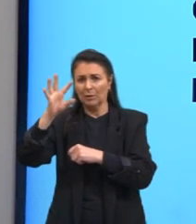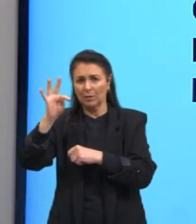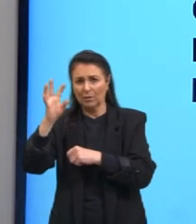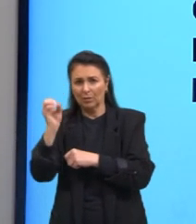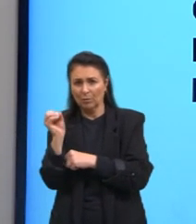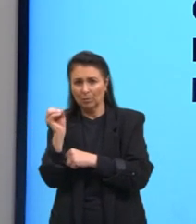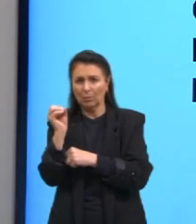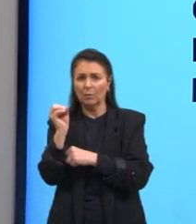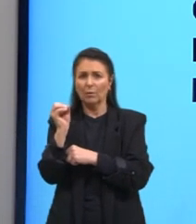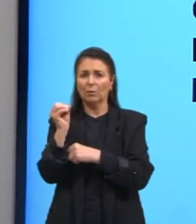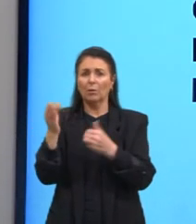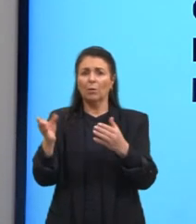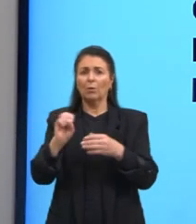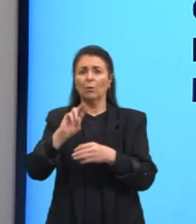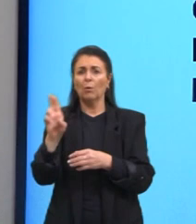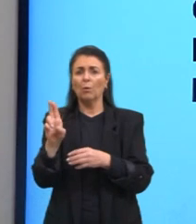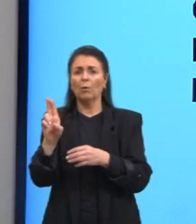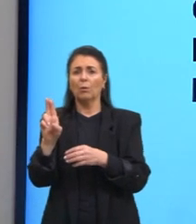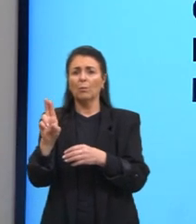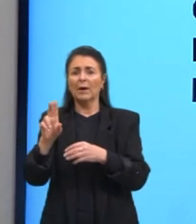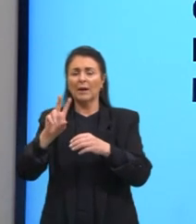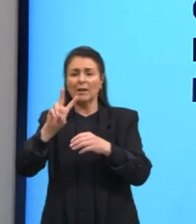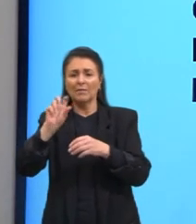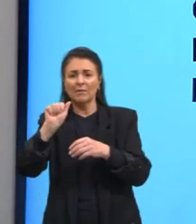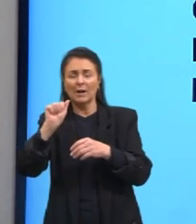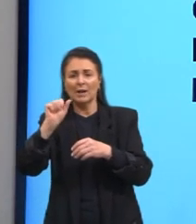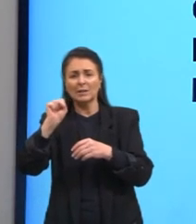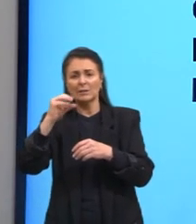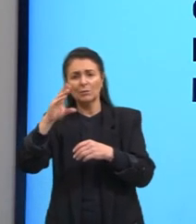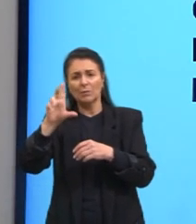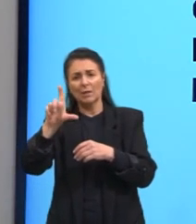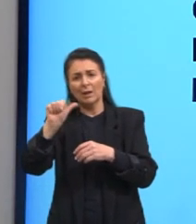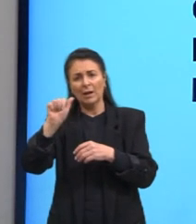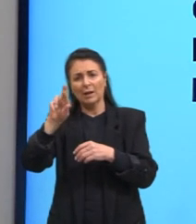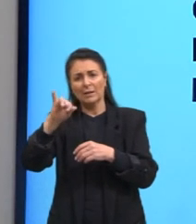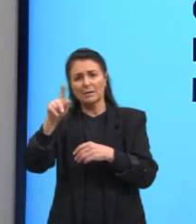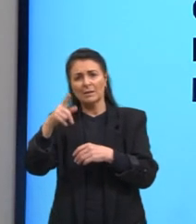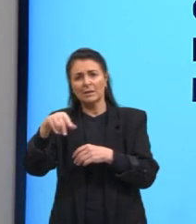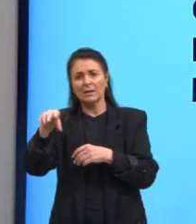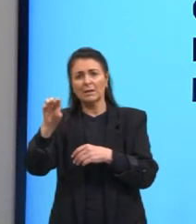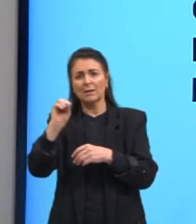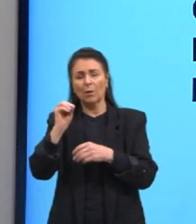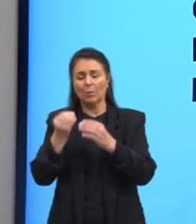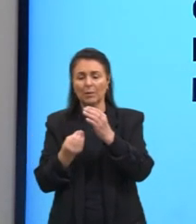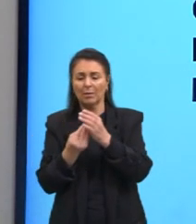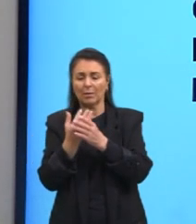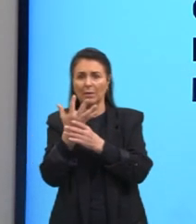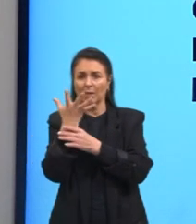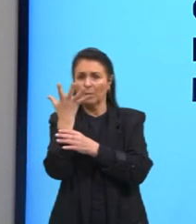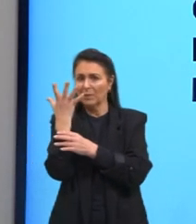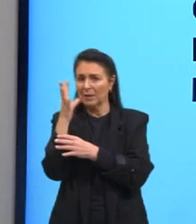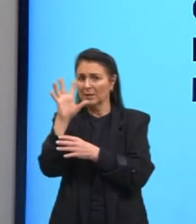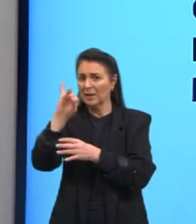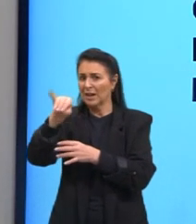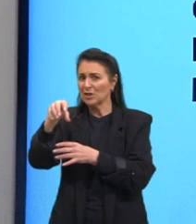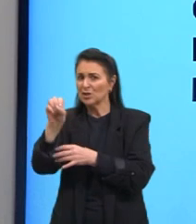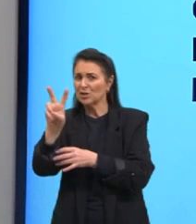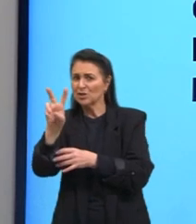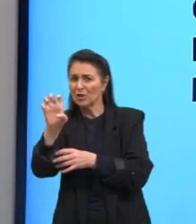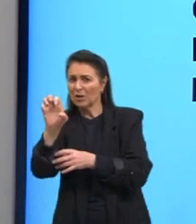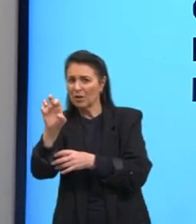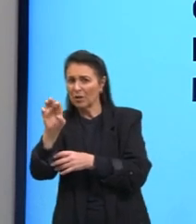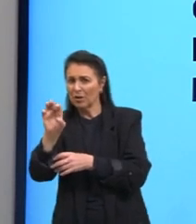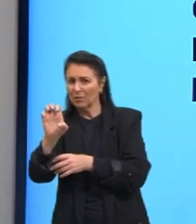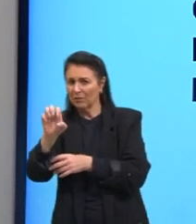para a planta jovem Então vamos direto ao foco lembra a gente